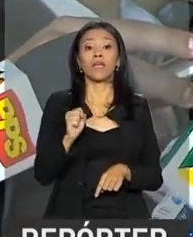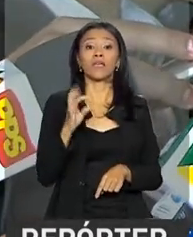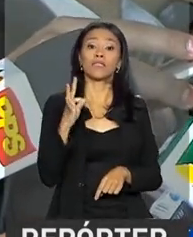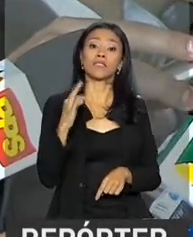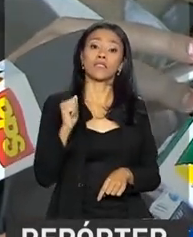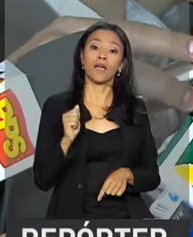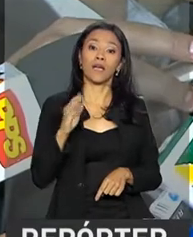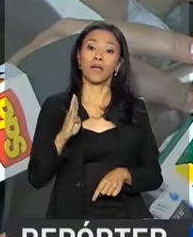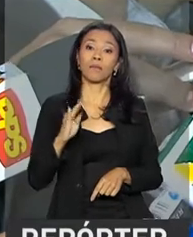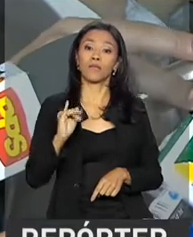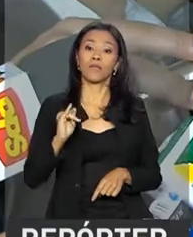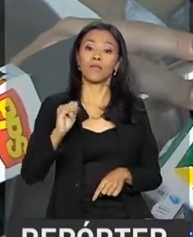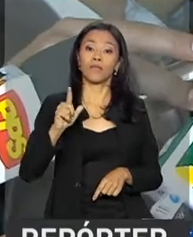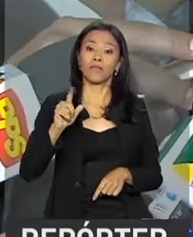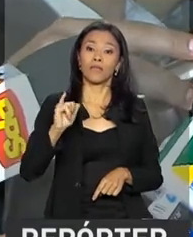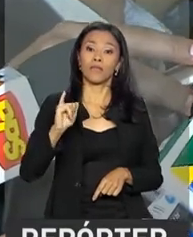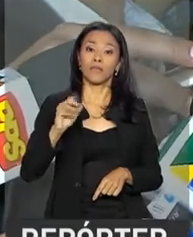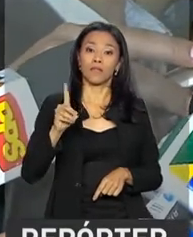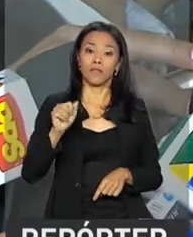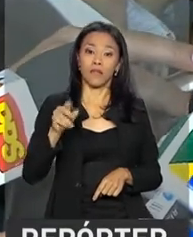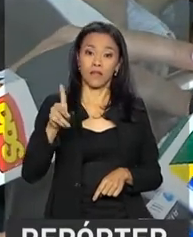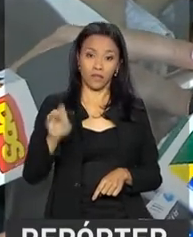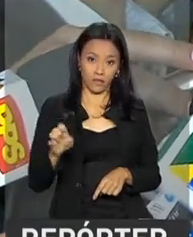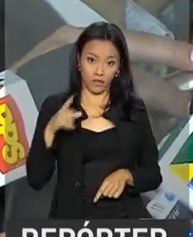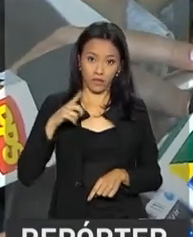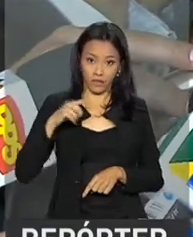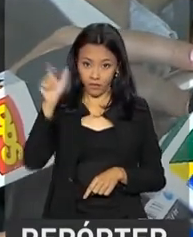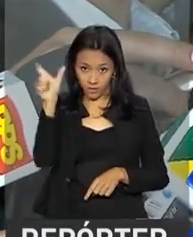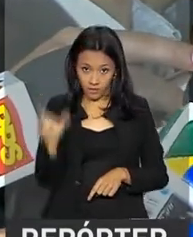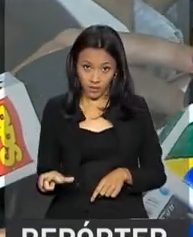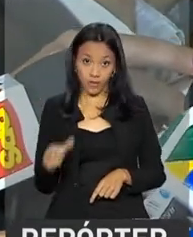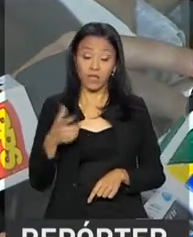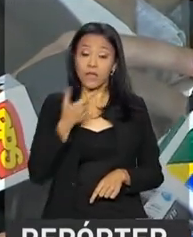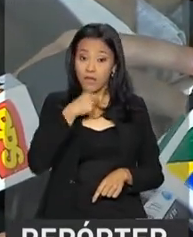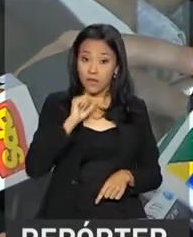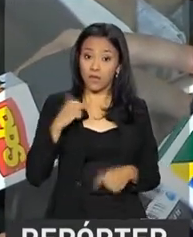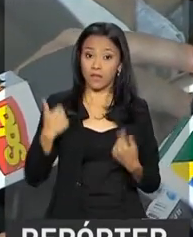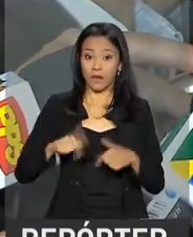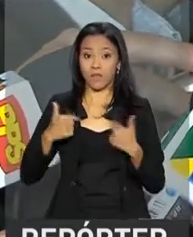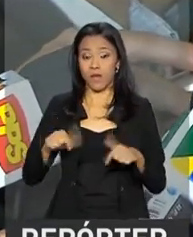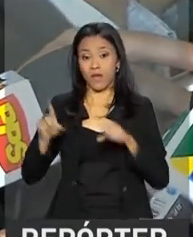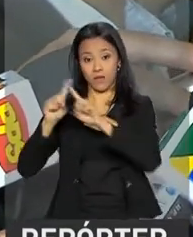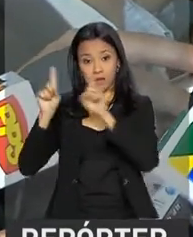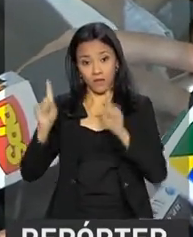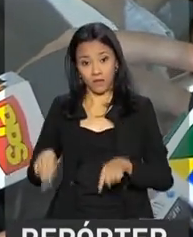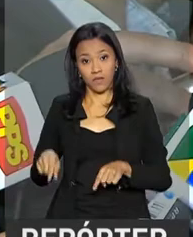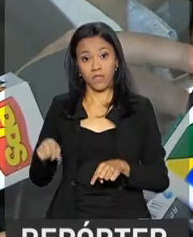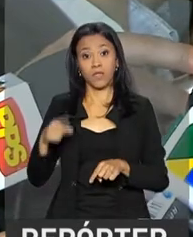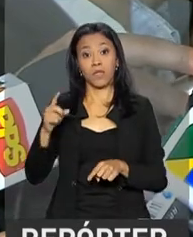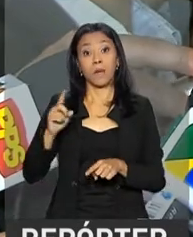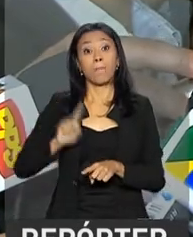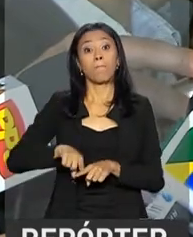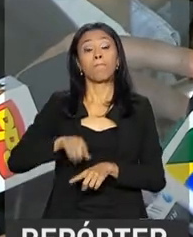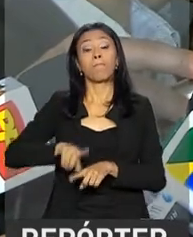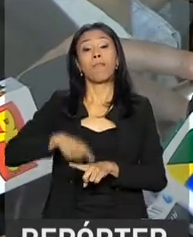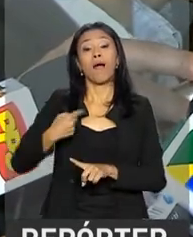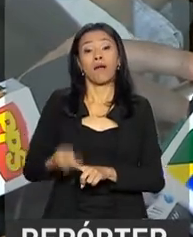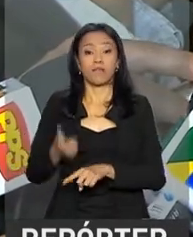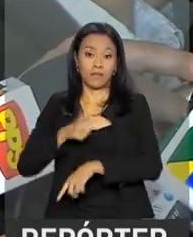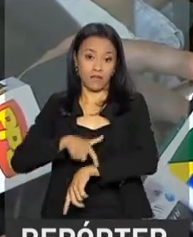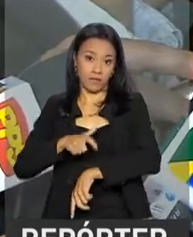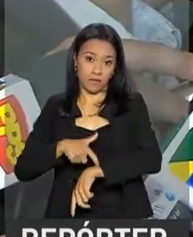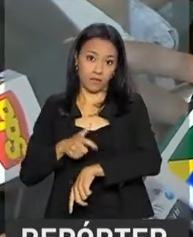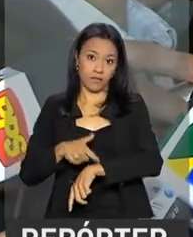estatísticas mostram que em regra que está no serviço público contribuir por mais tempo do que